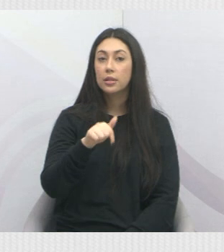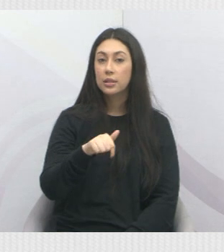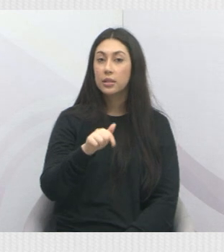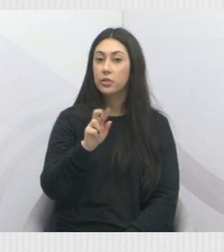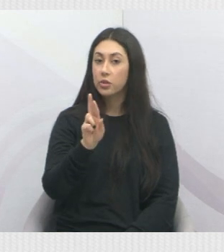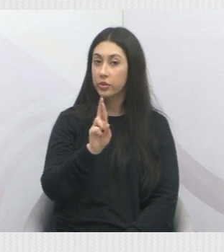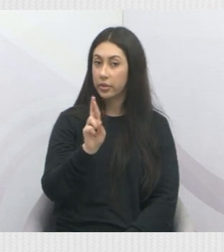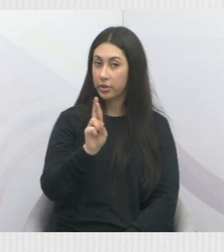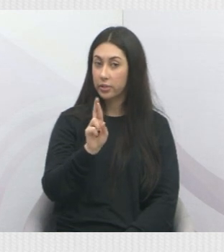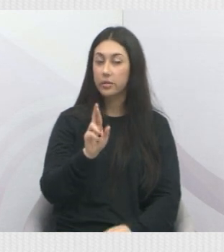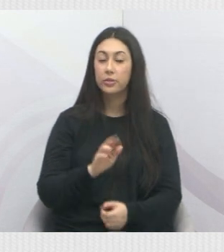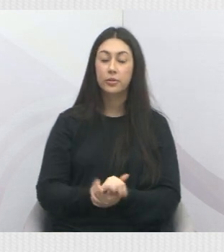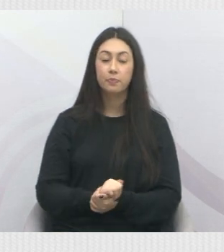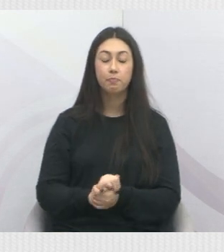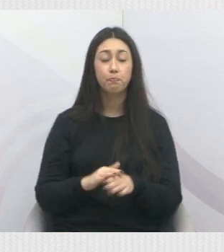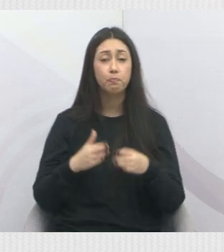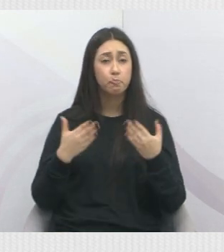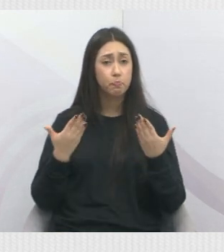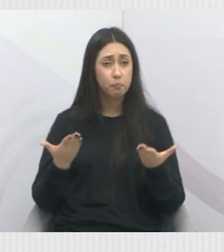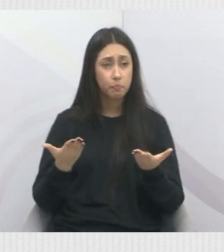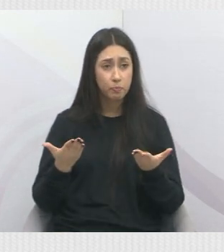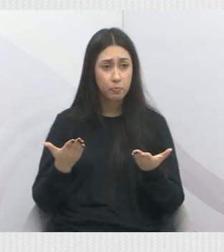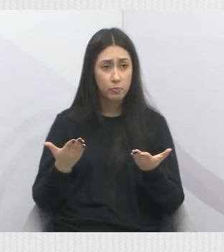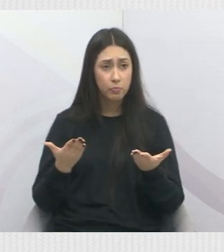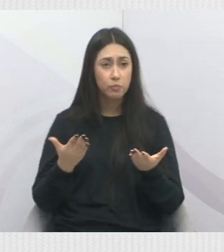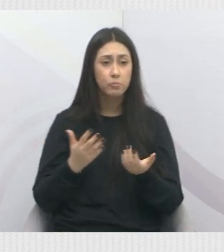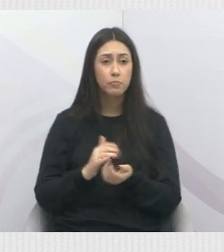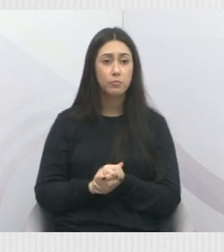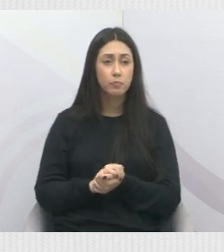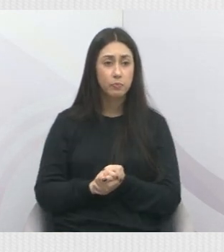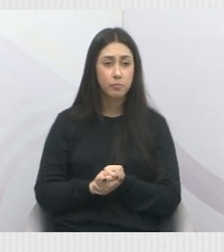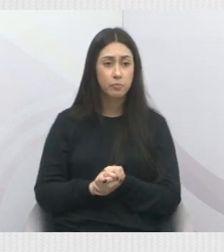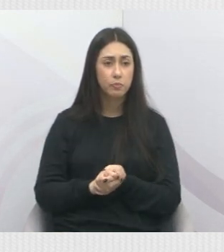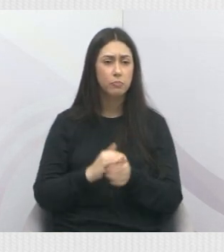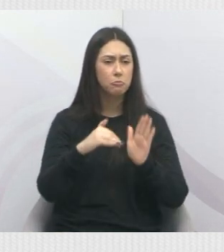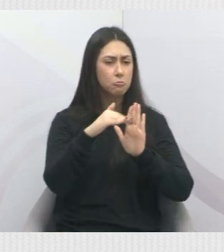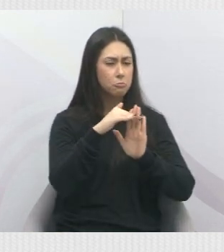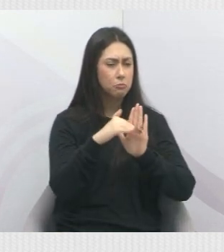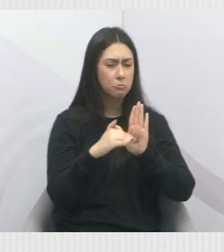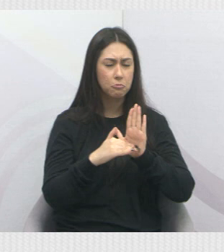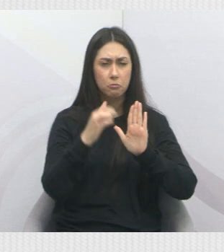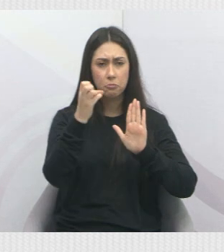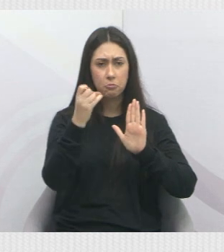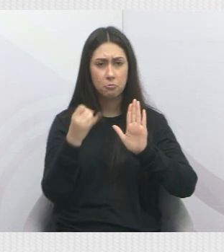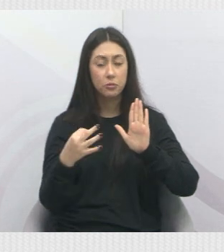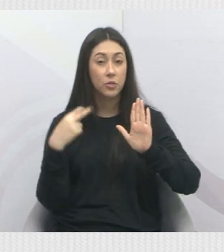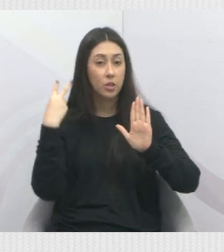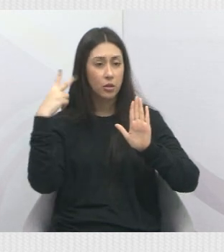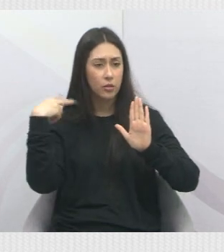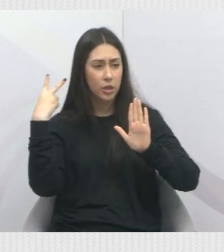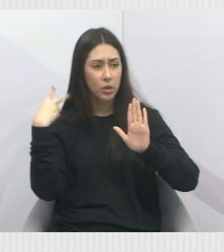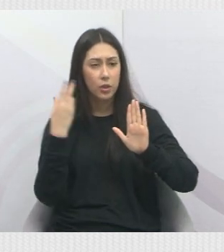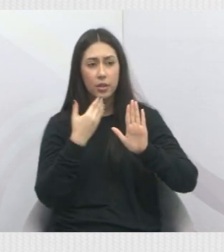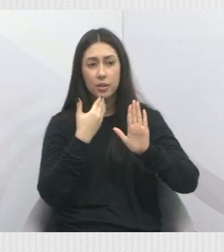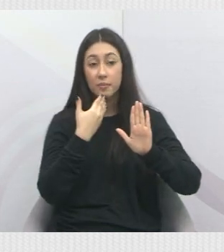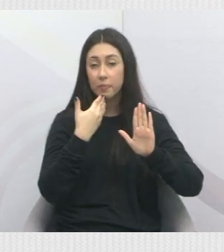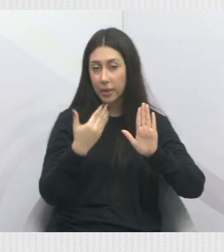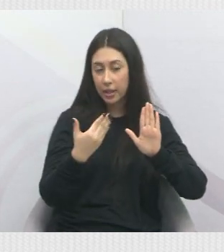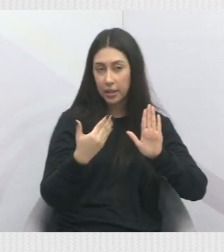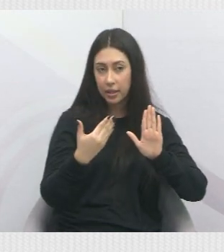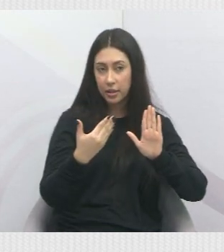85.649.057. E aí, pessoal, como todas as prestações de contas os vereadores pedem para a